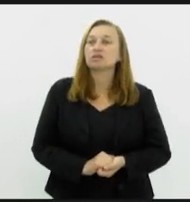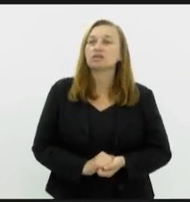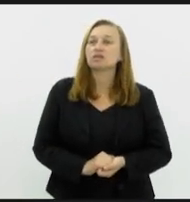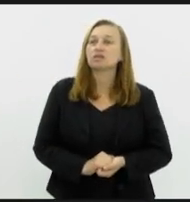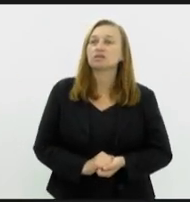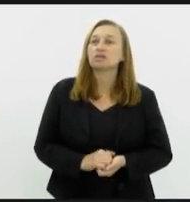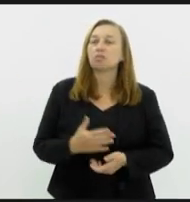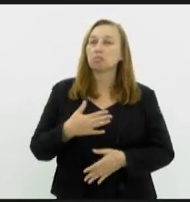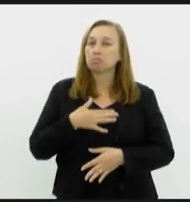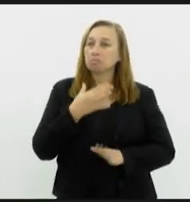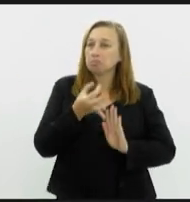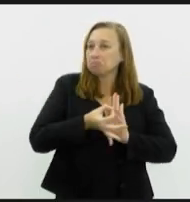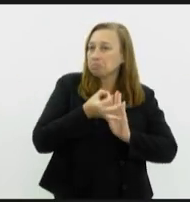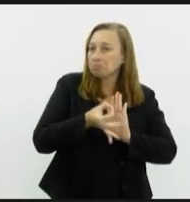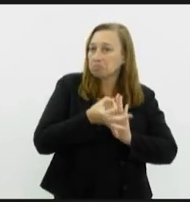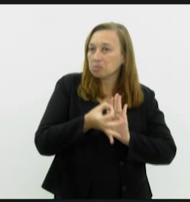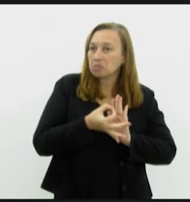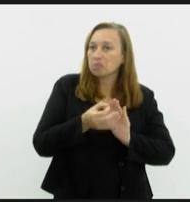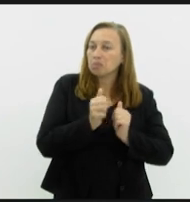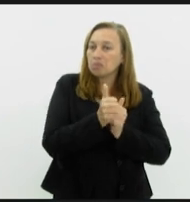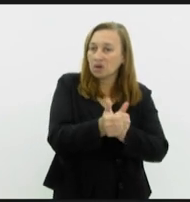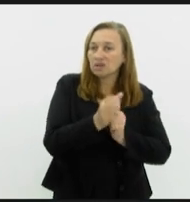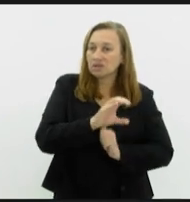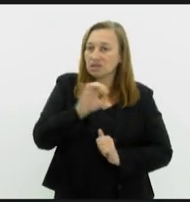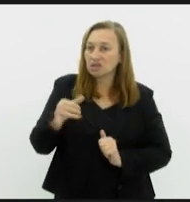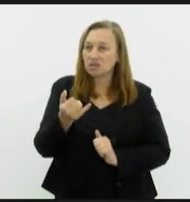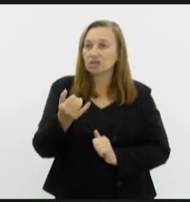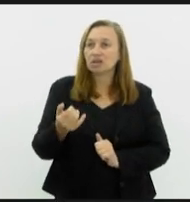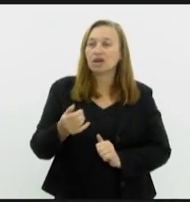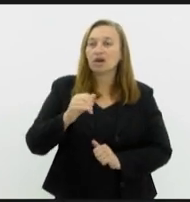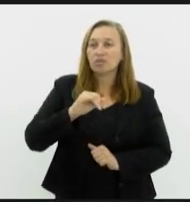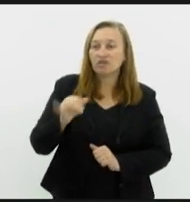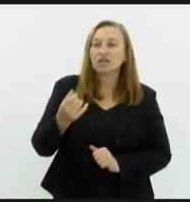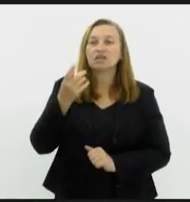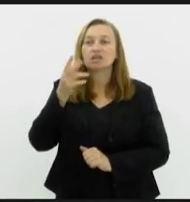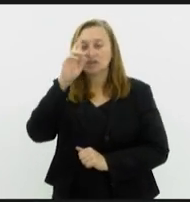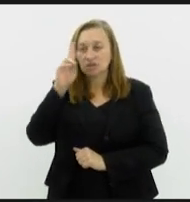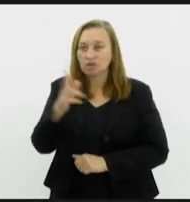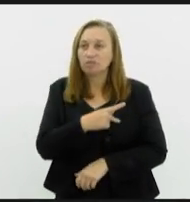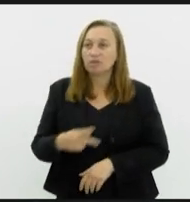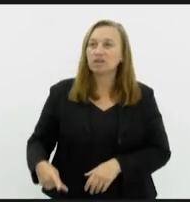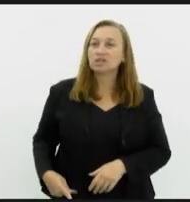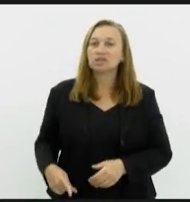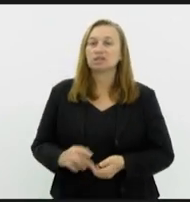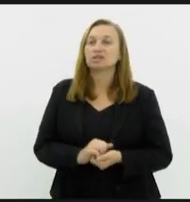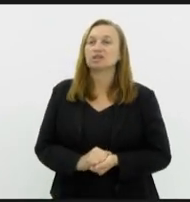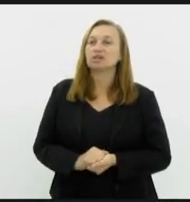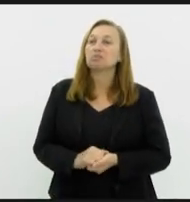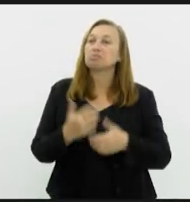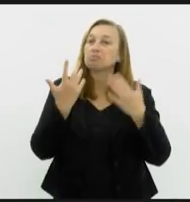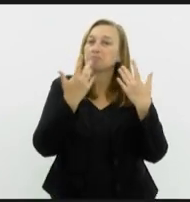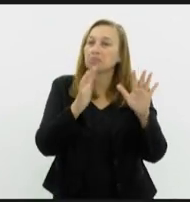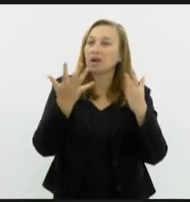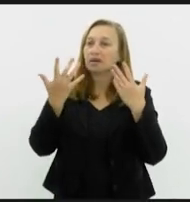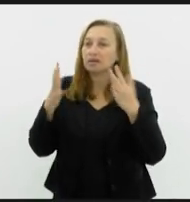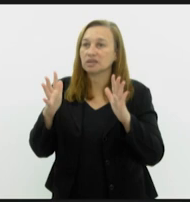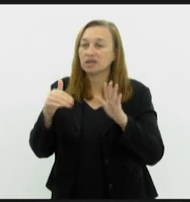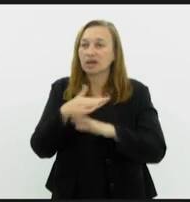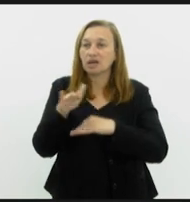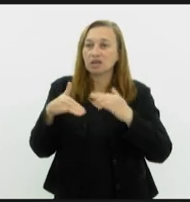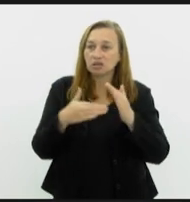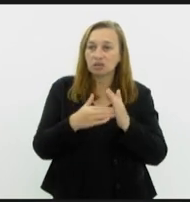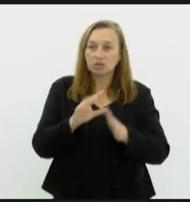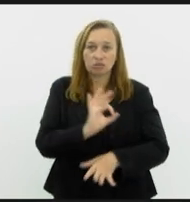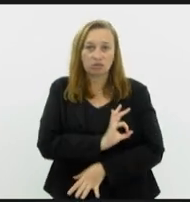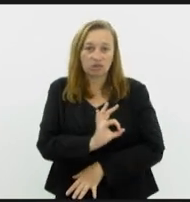Meu parecer é acompanhando a CCJ. E aproveitando, senhora presidente, um ensejo aqui para parabenizar a todos os policiais